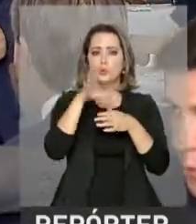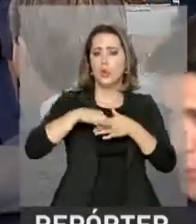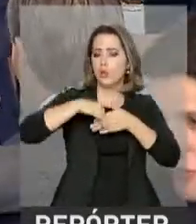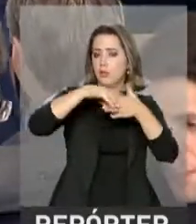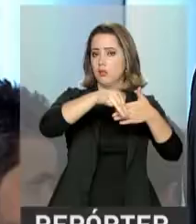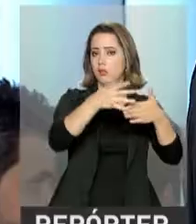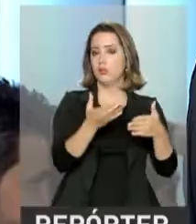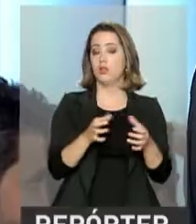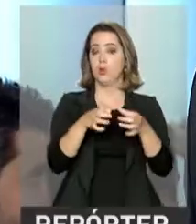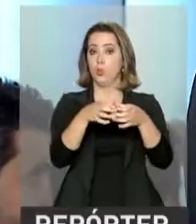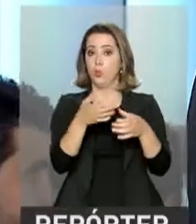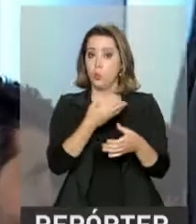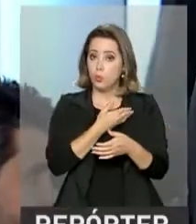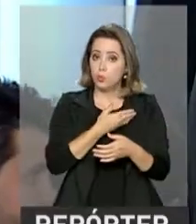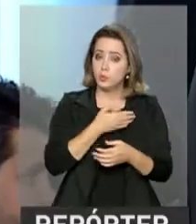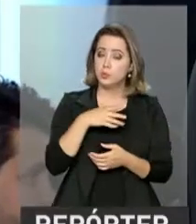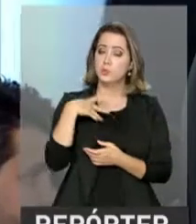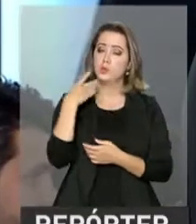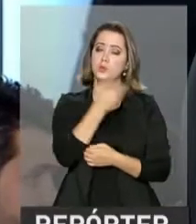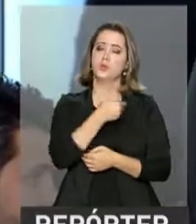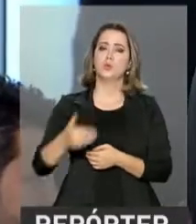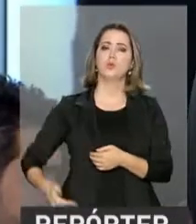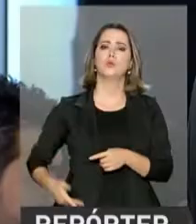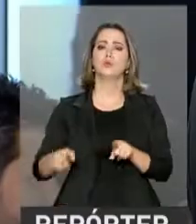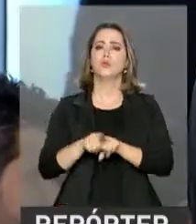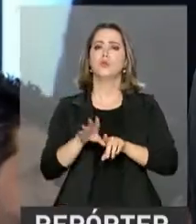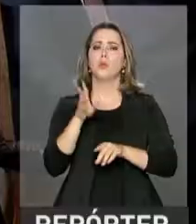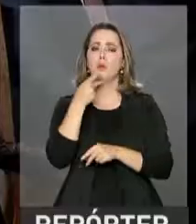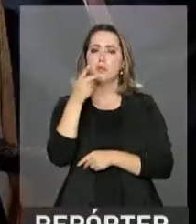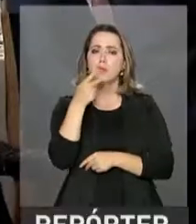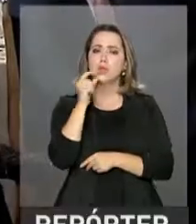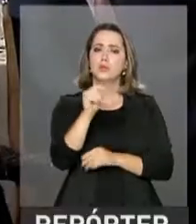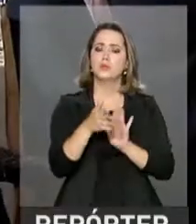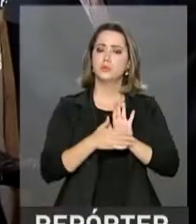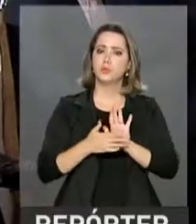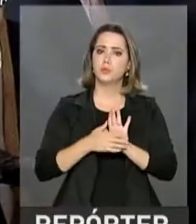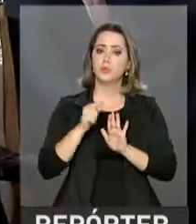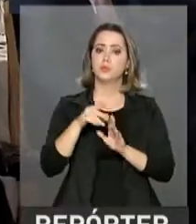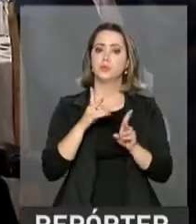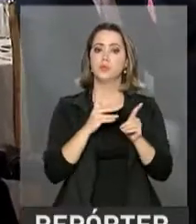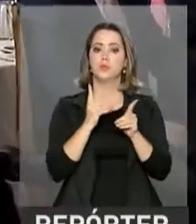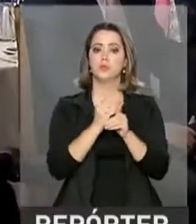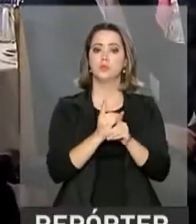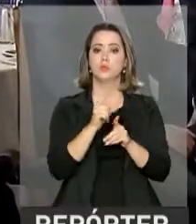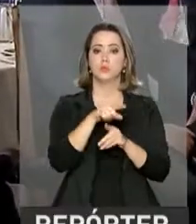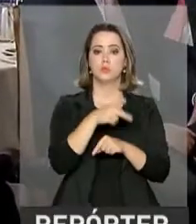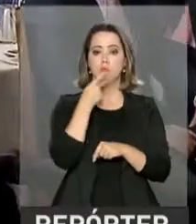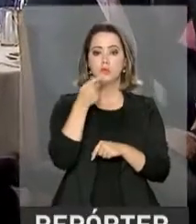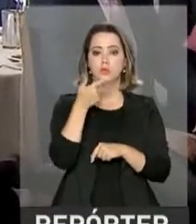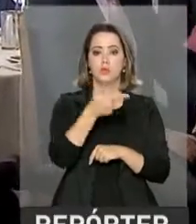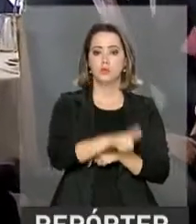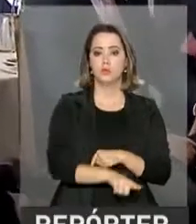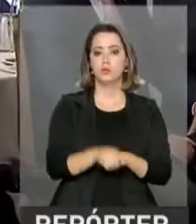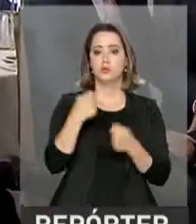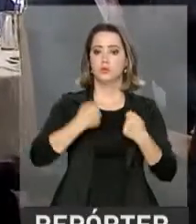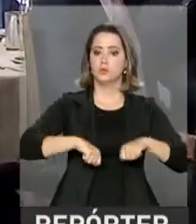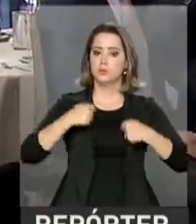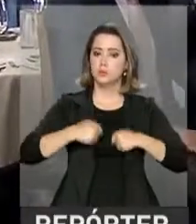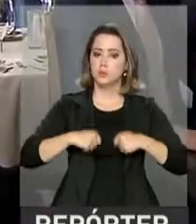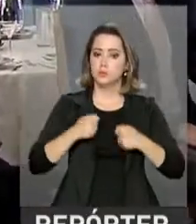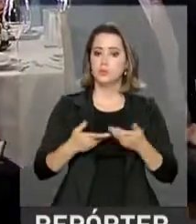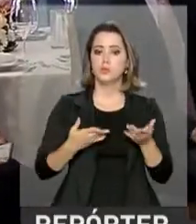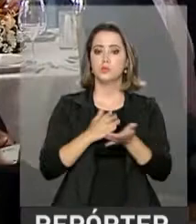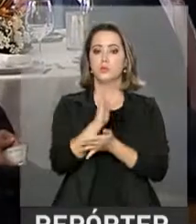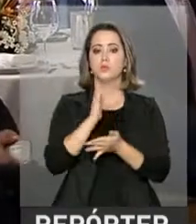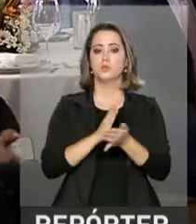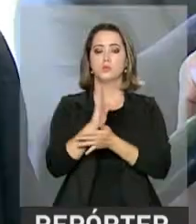aliada do governo e ministros para tratar da proposta e do encontro michel temer reafirmou a necessidade de